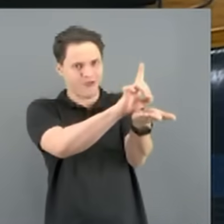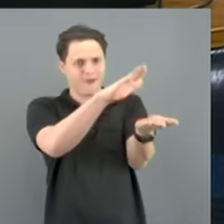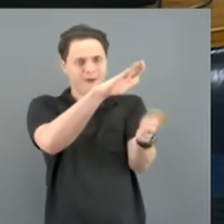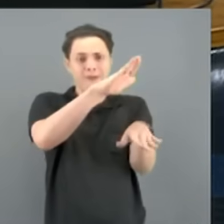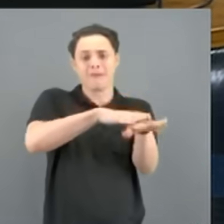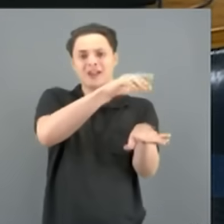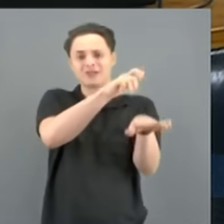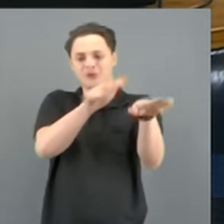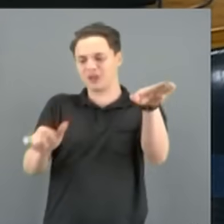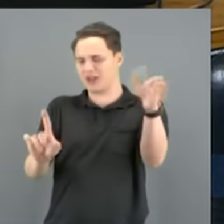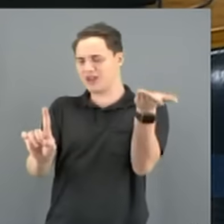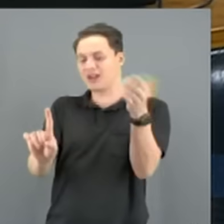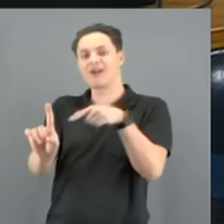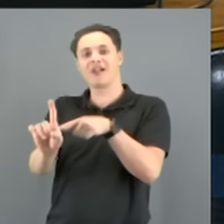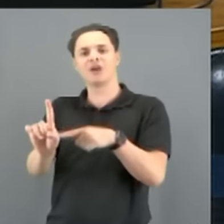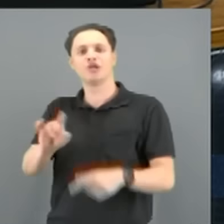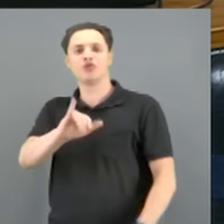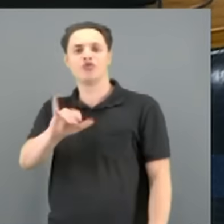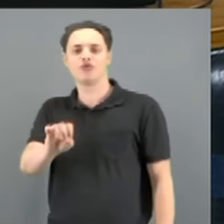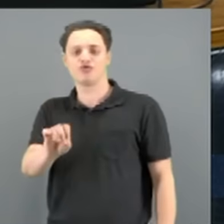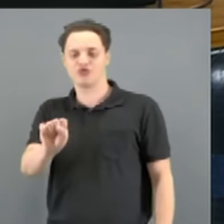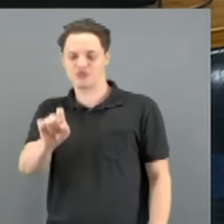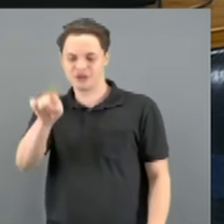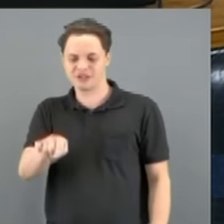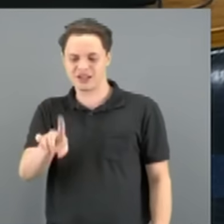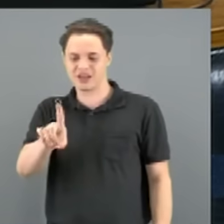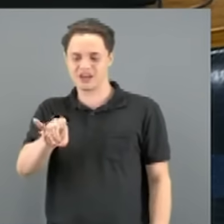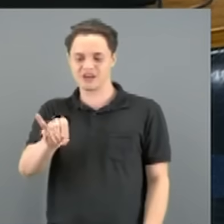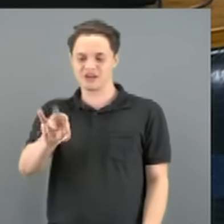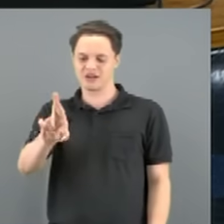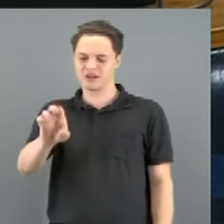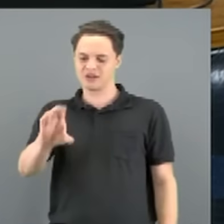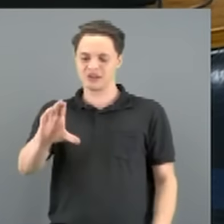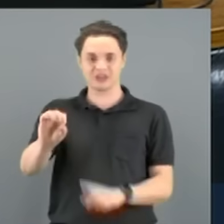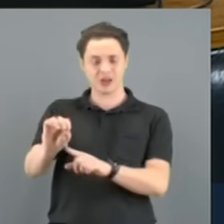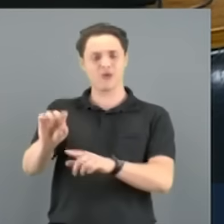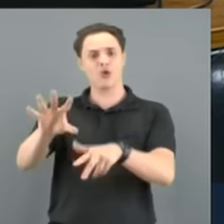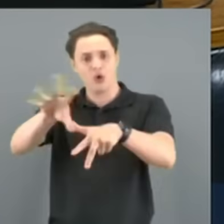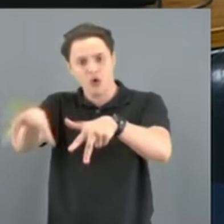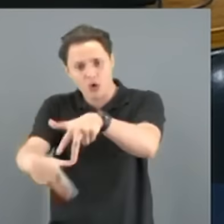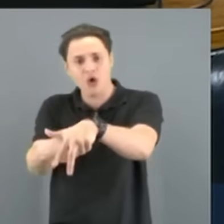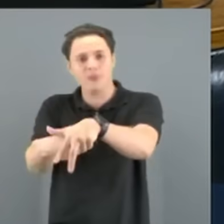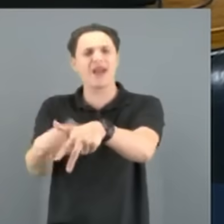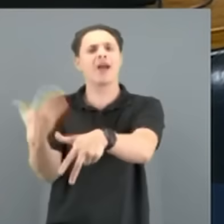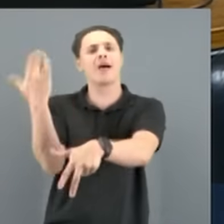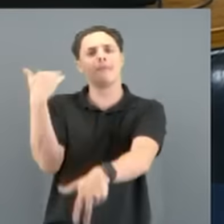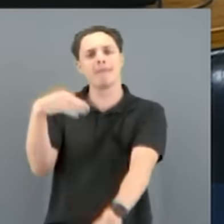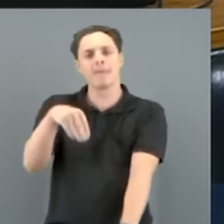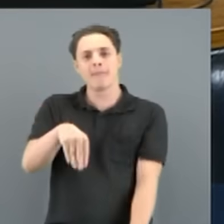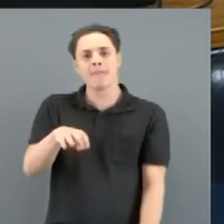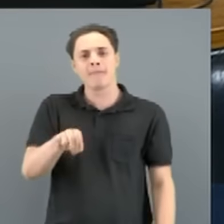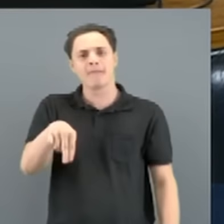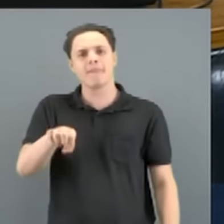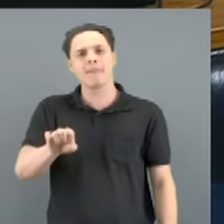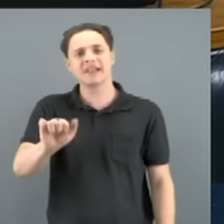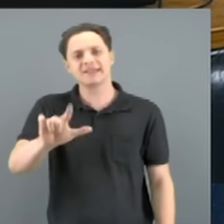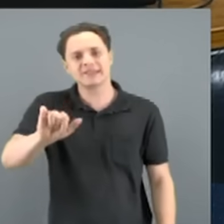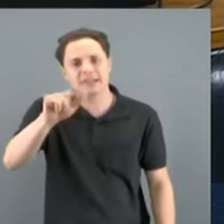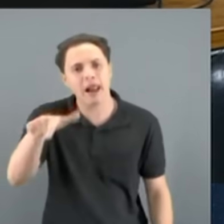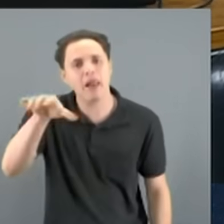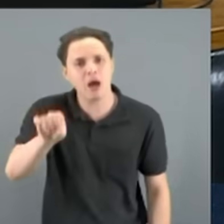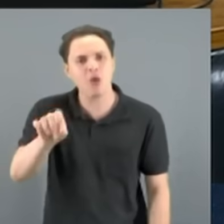Dirceu que tomou 10 anos e 10 meses de reclusão pelo mensalão dinheiro seu do povo brasileiro